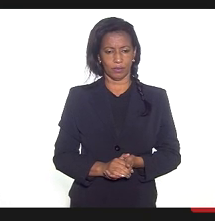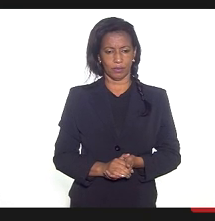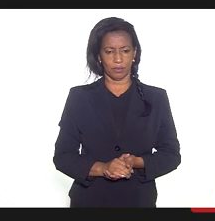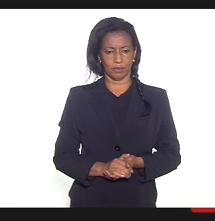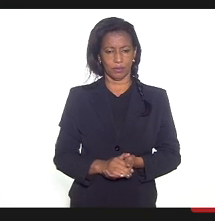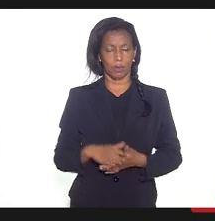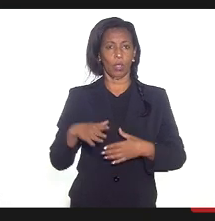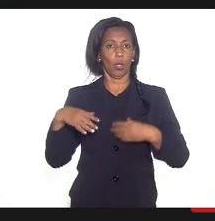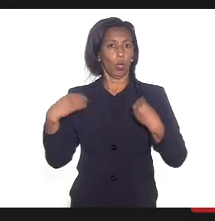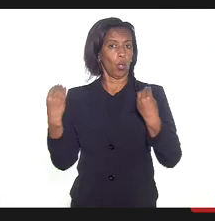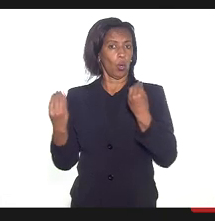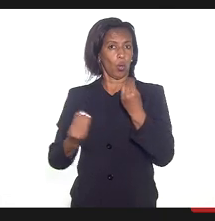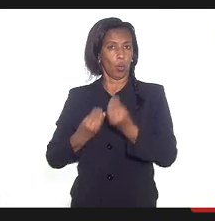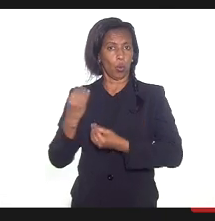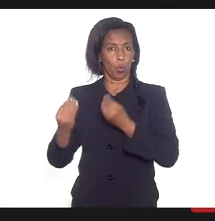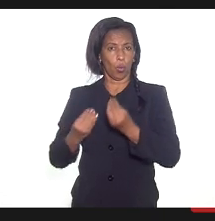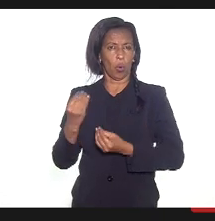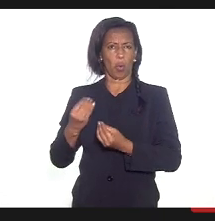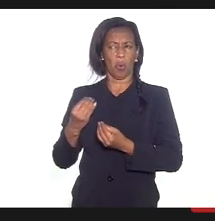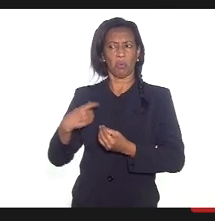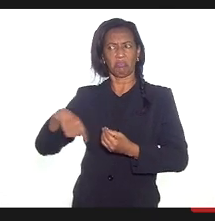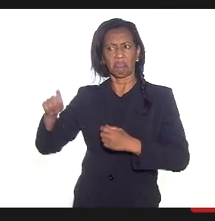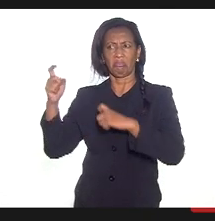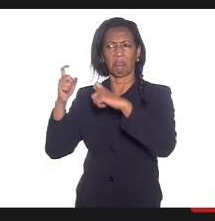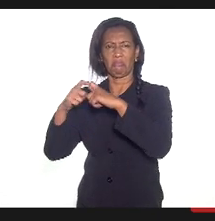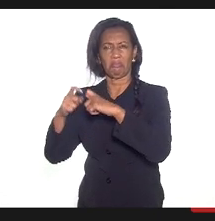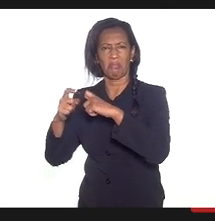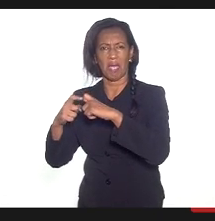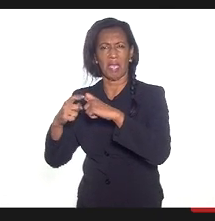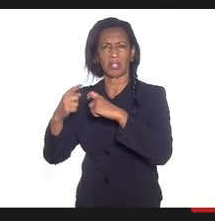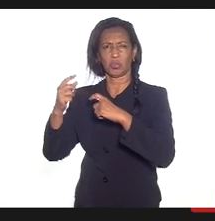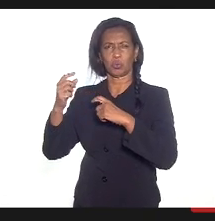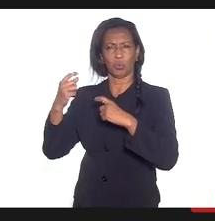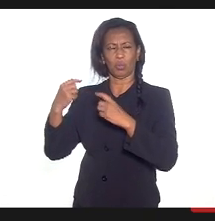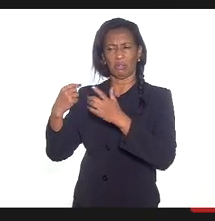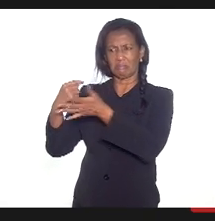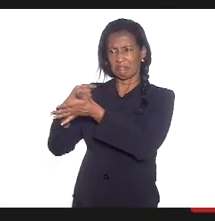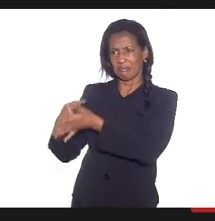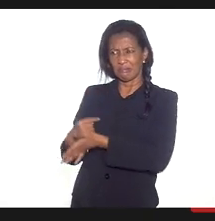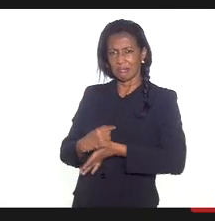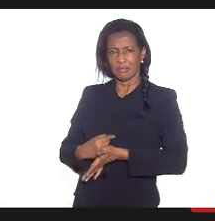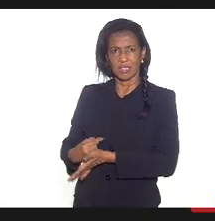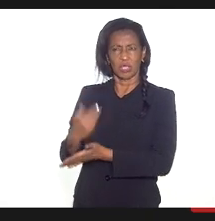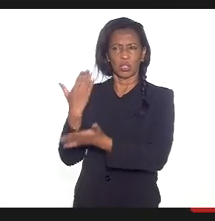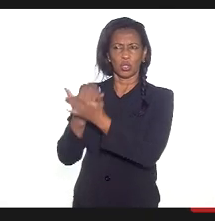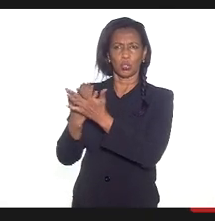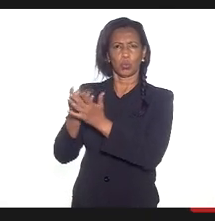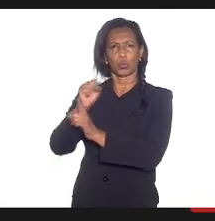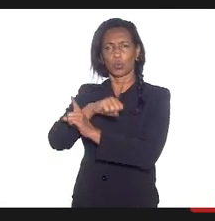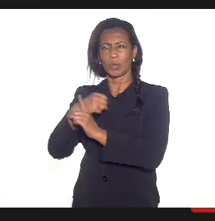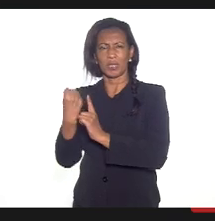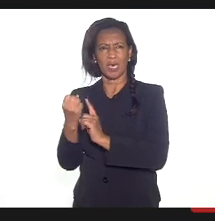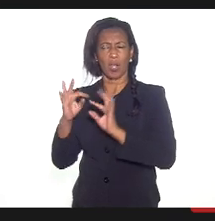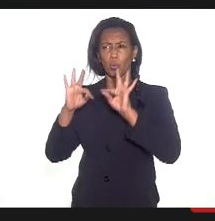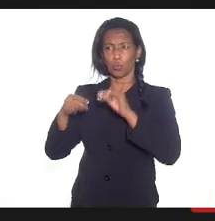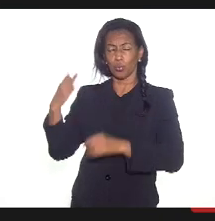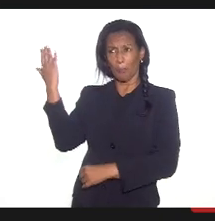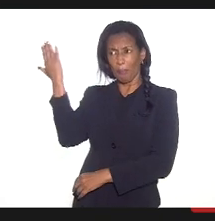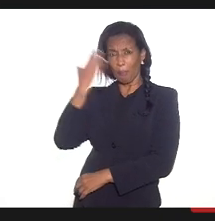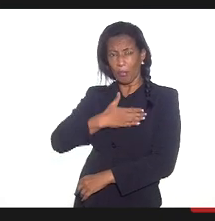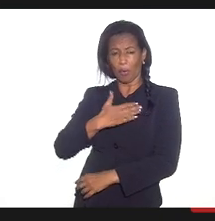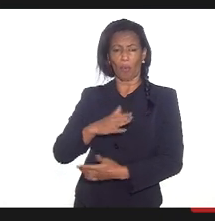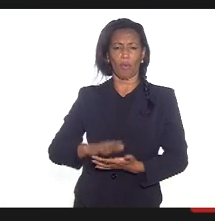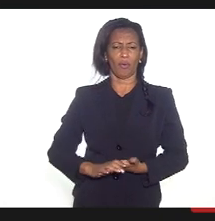com perícia técnica, corpo de delito, estudo social, tudo comprovando, né? Oitiva dos